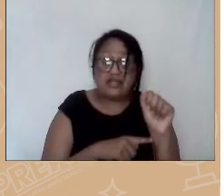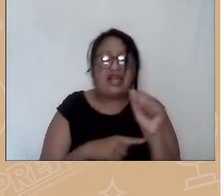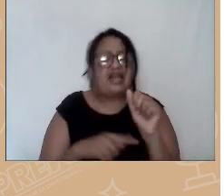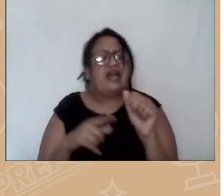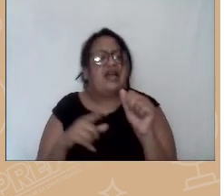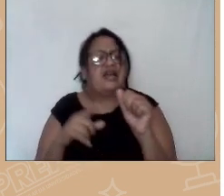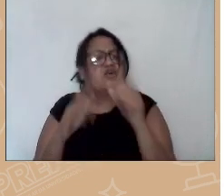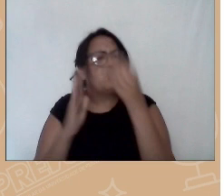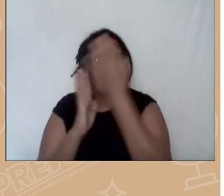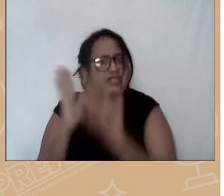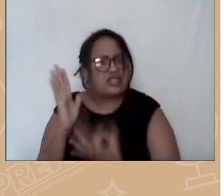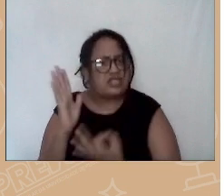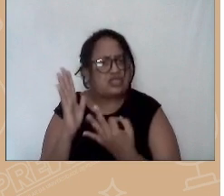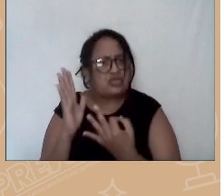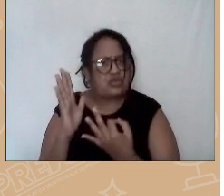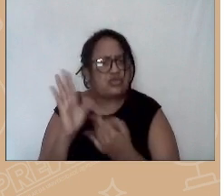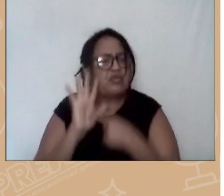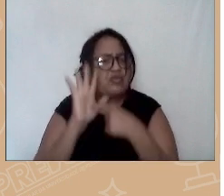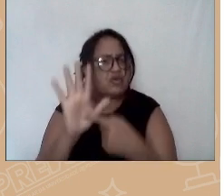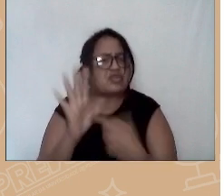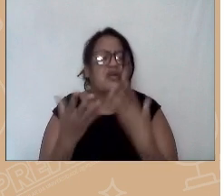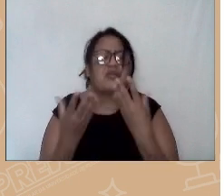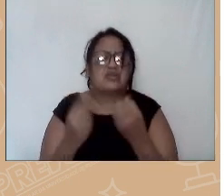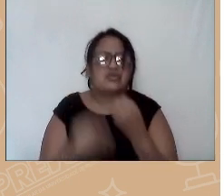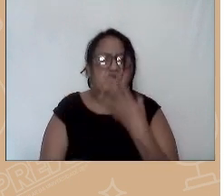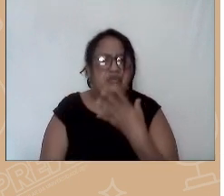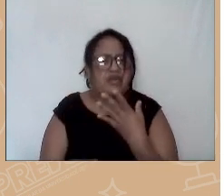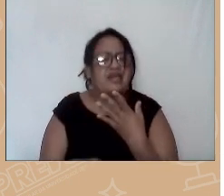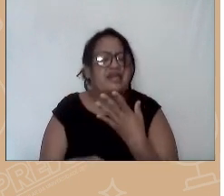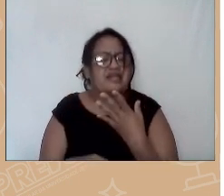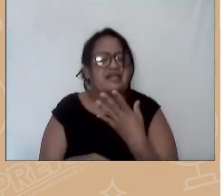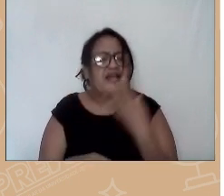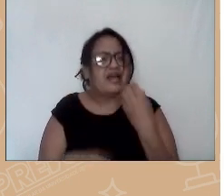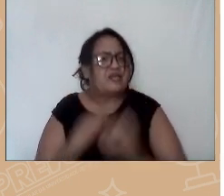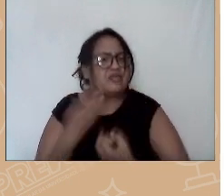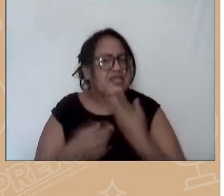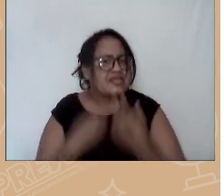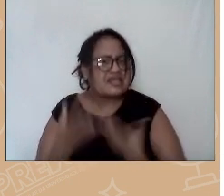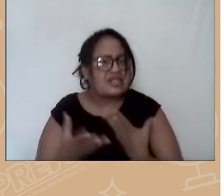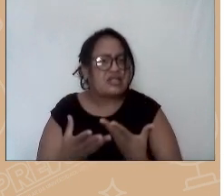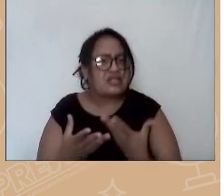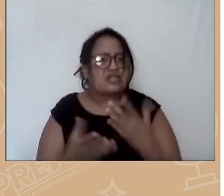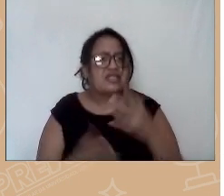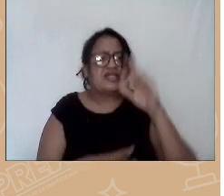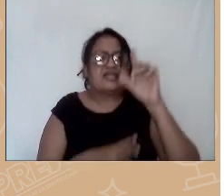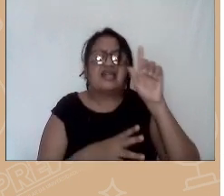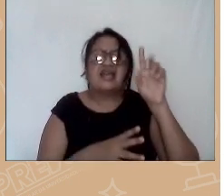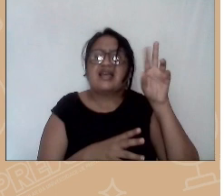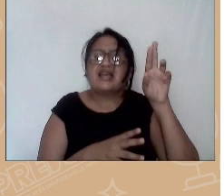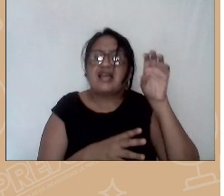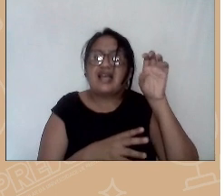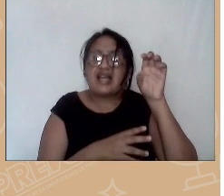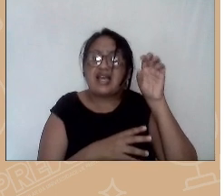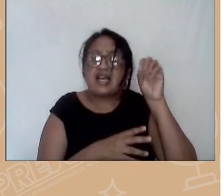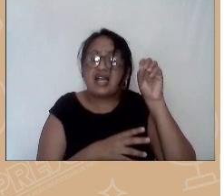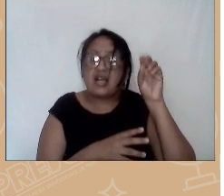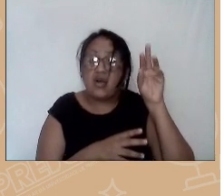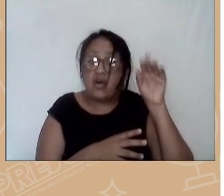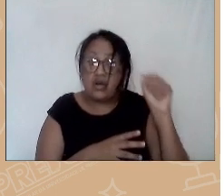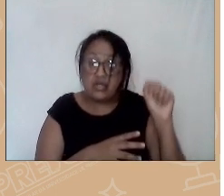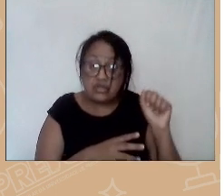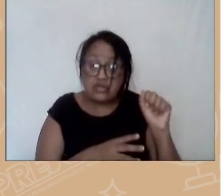muito bem a poesia sacra de Gregório de Matos a menção de Cristo desde o título do poema indica a religiosidade